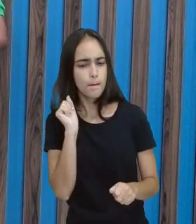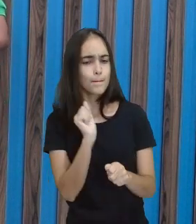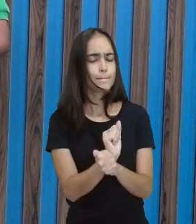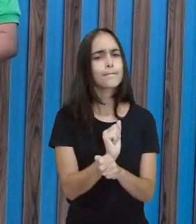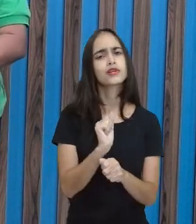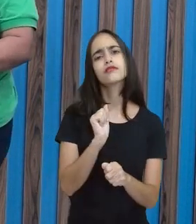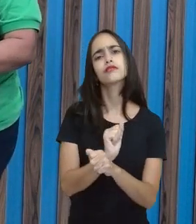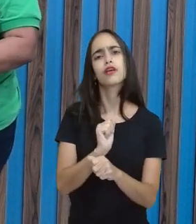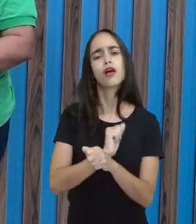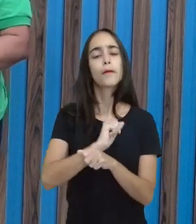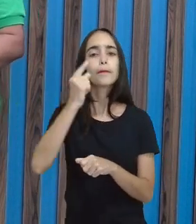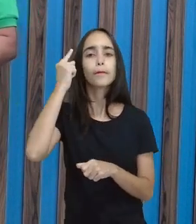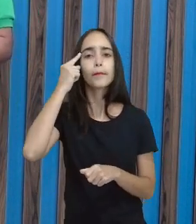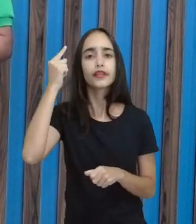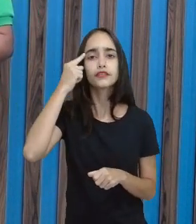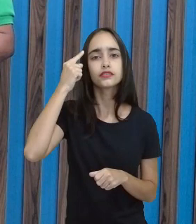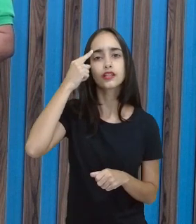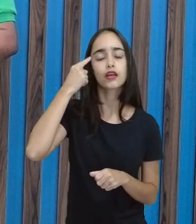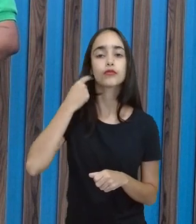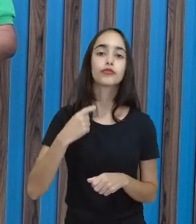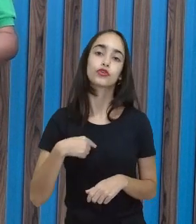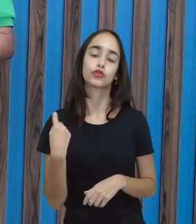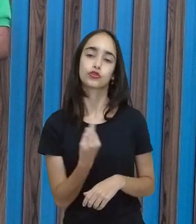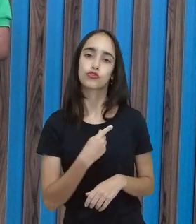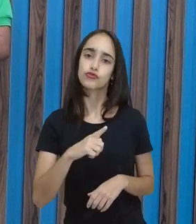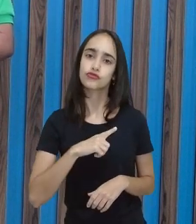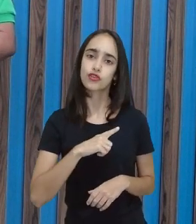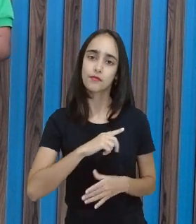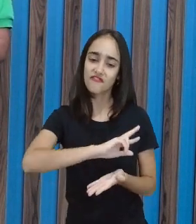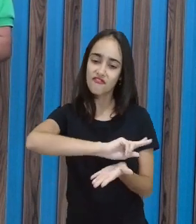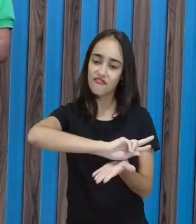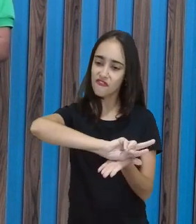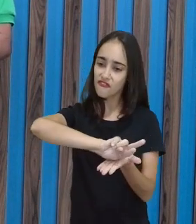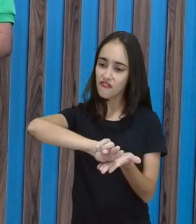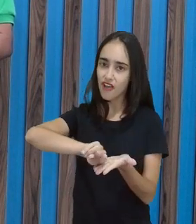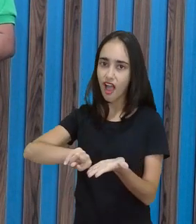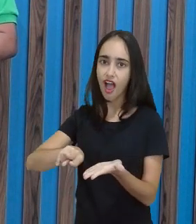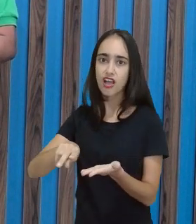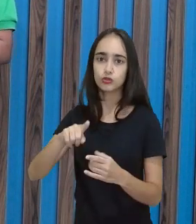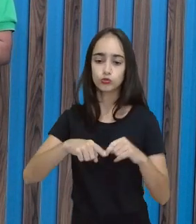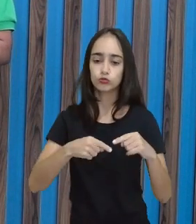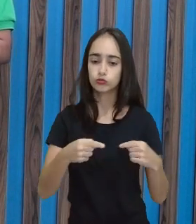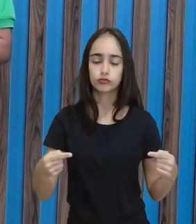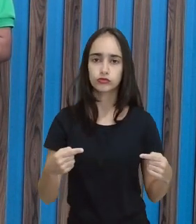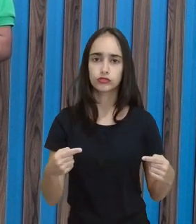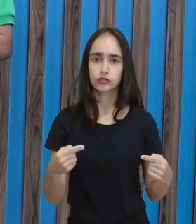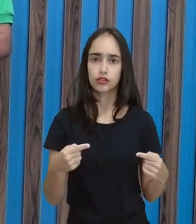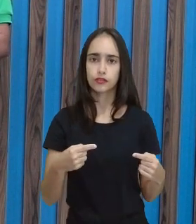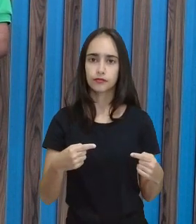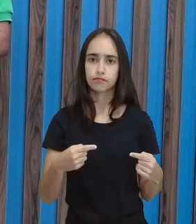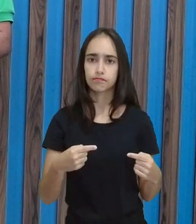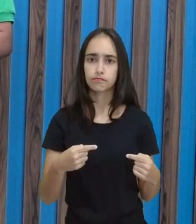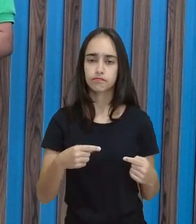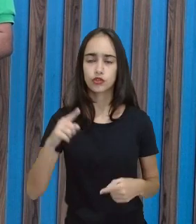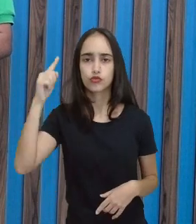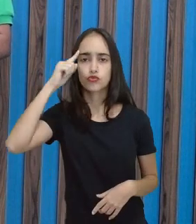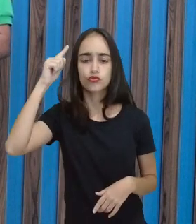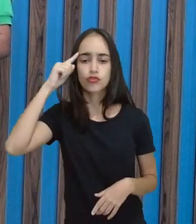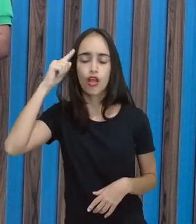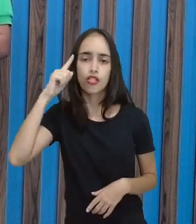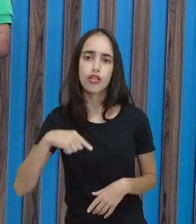Temos várias coisas ao nosso redor, né? Sempre temos coisas nos rodeando. Mas de que elas são feitas? E aí eu iniciei a aula